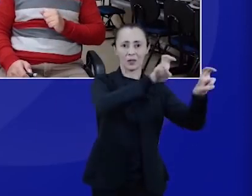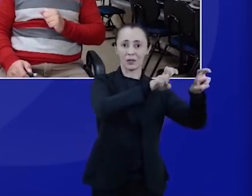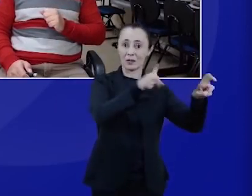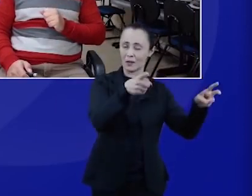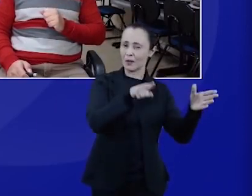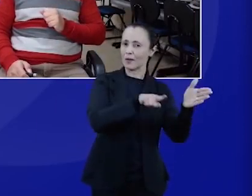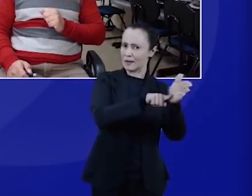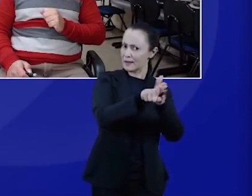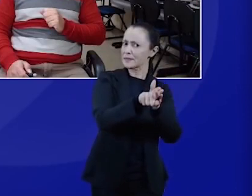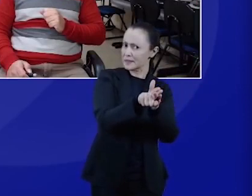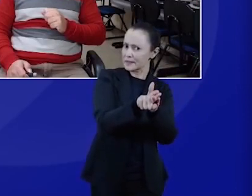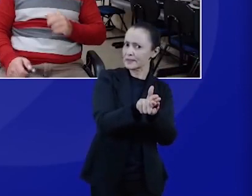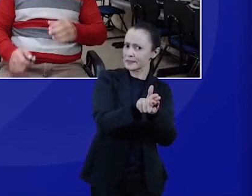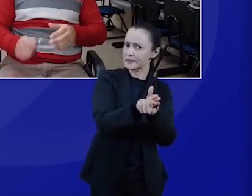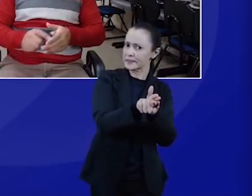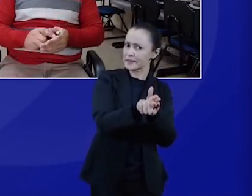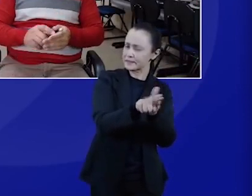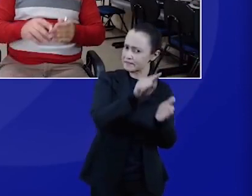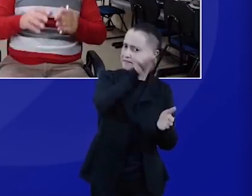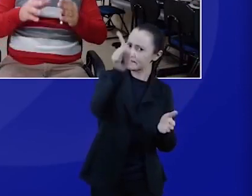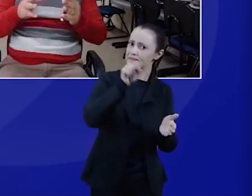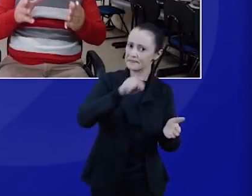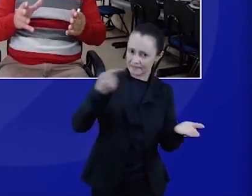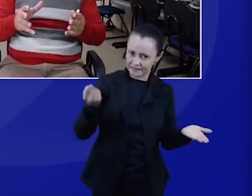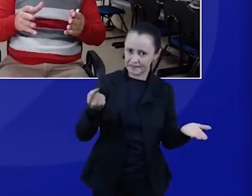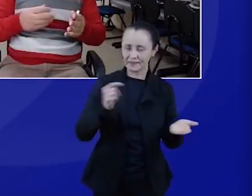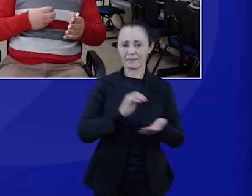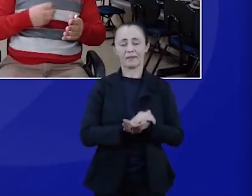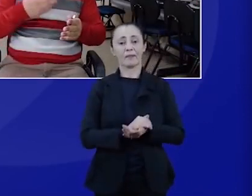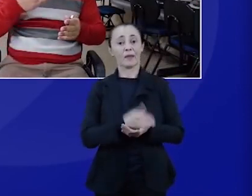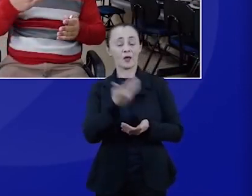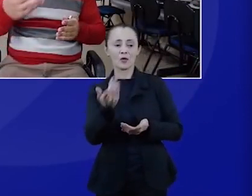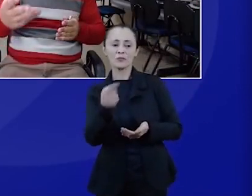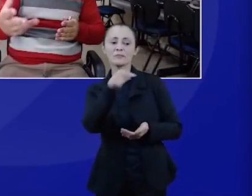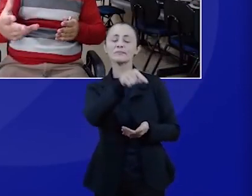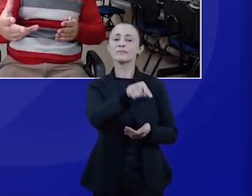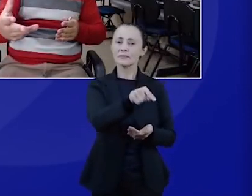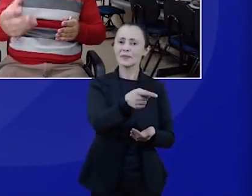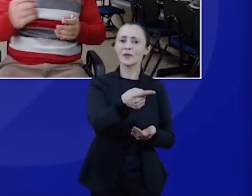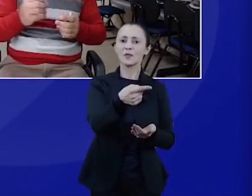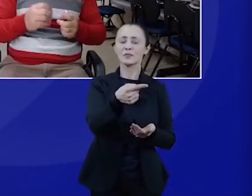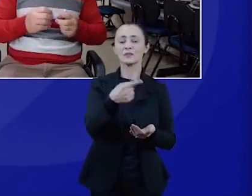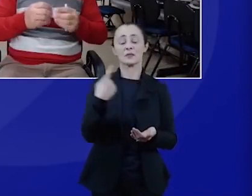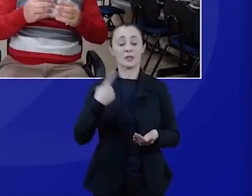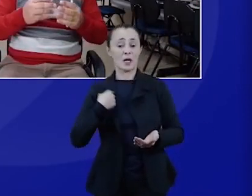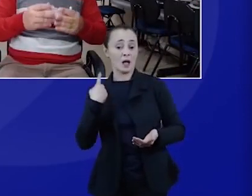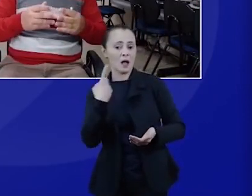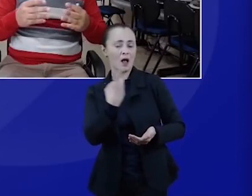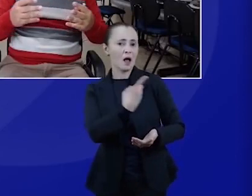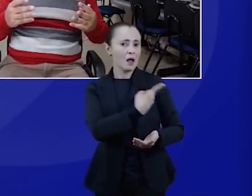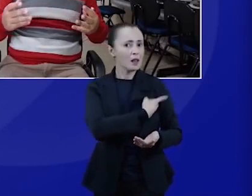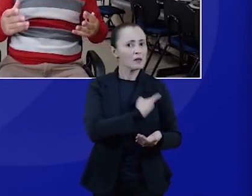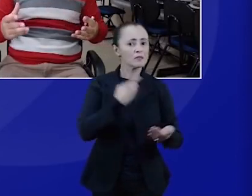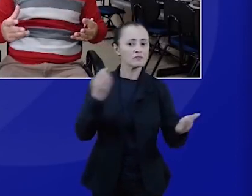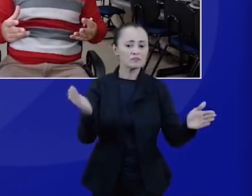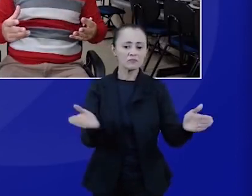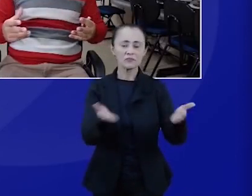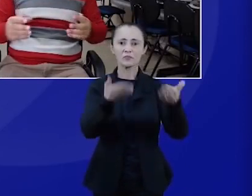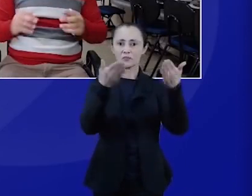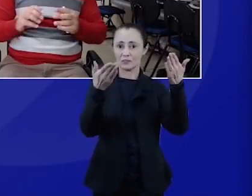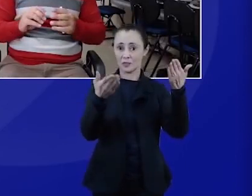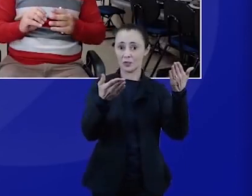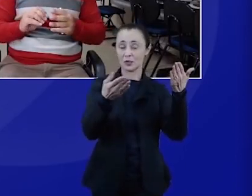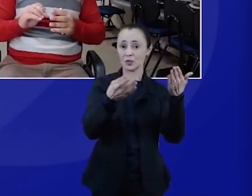nós, né? Então, a partir dessa pergunta, nós construímos, né, o documento